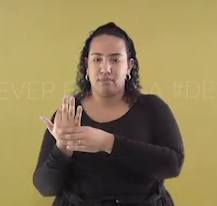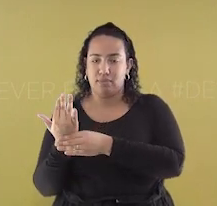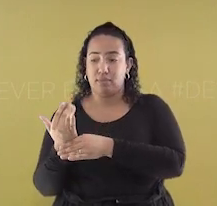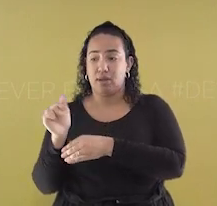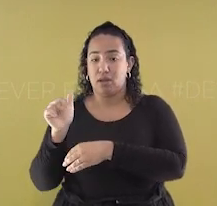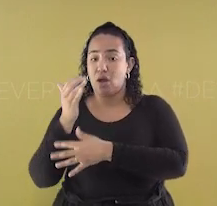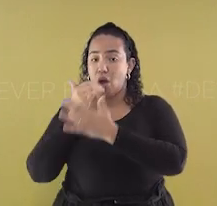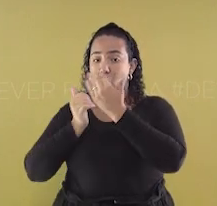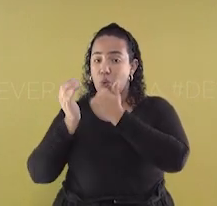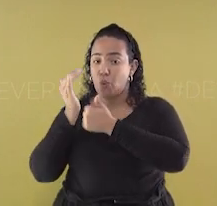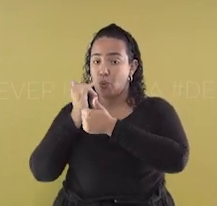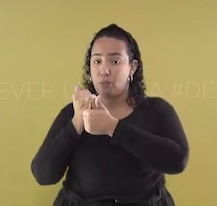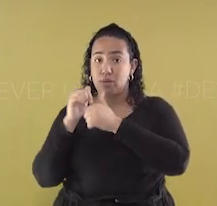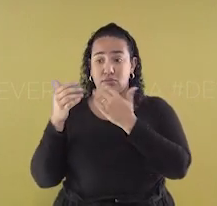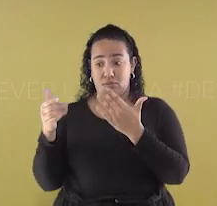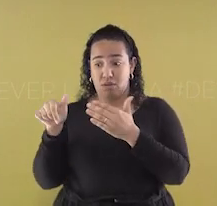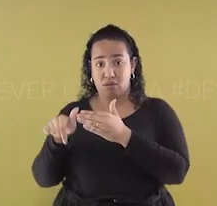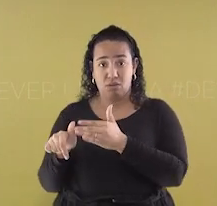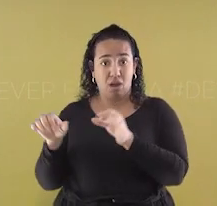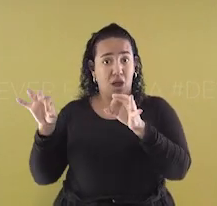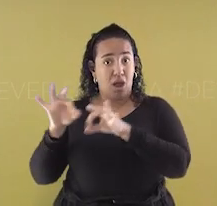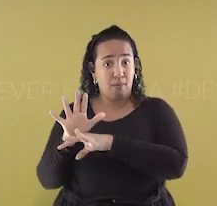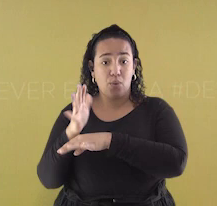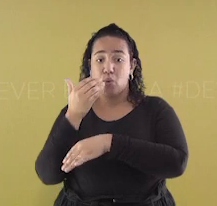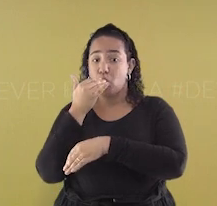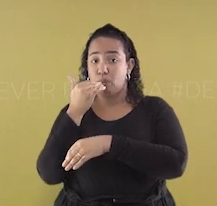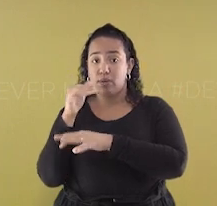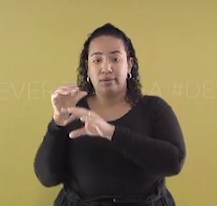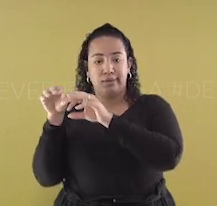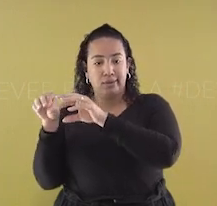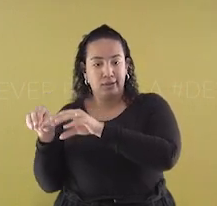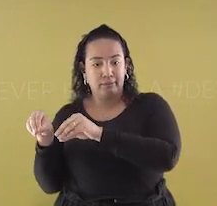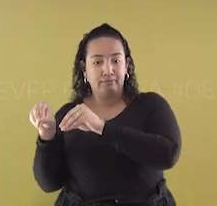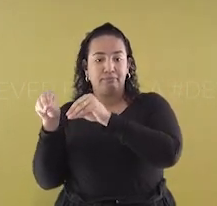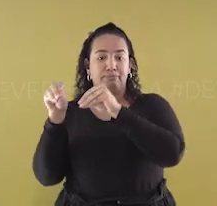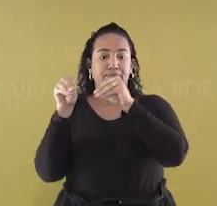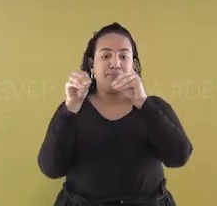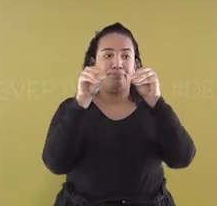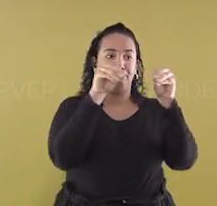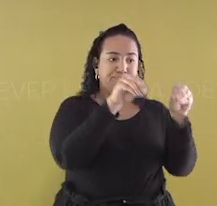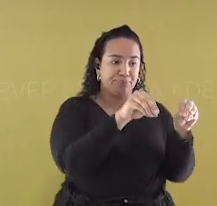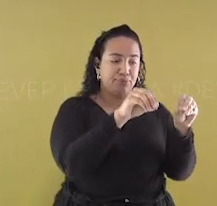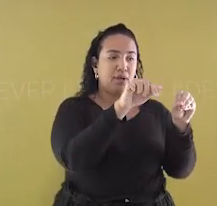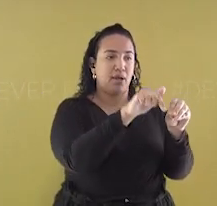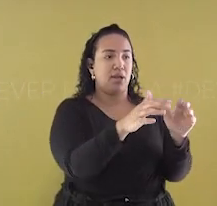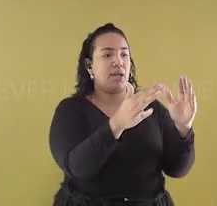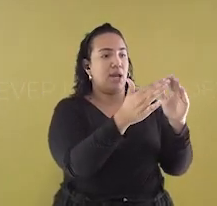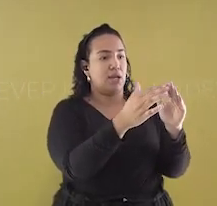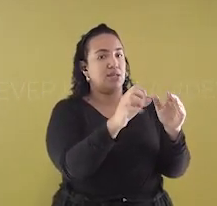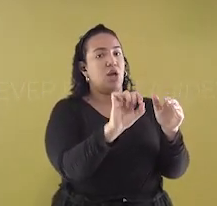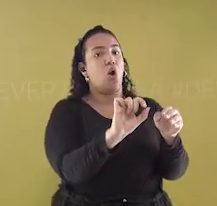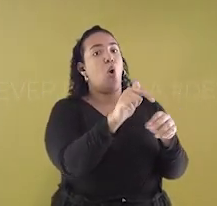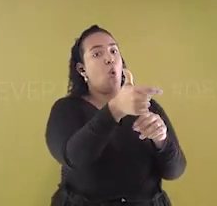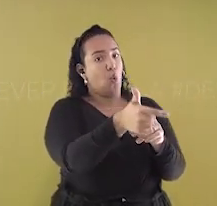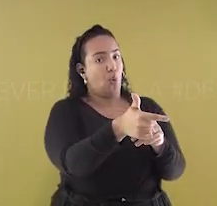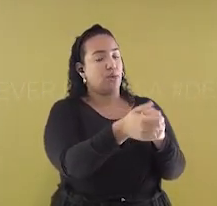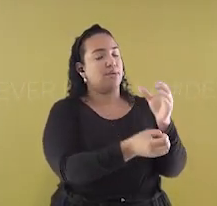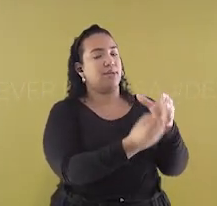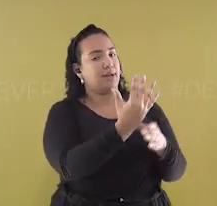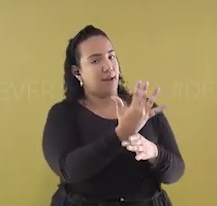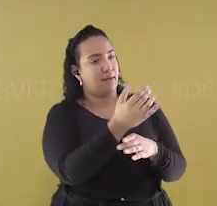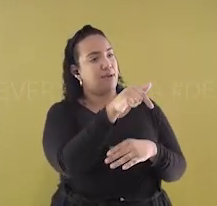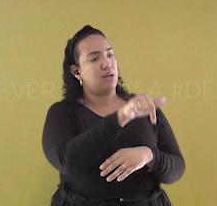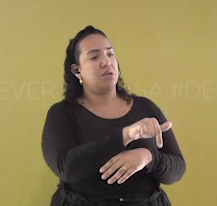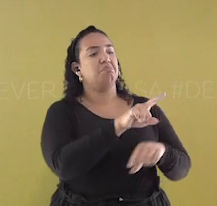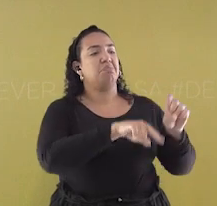as plantas, e aí ele comia o que tinha. Quando acabava, ele se mudava. E aí ele fazia a casinha dele em outro lugar. E